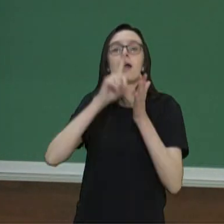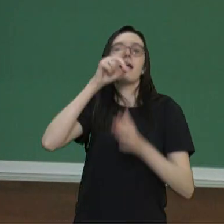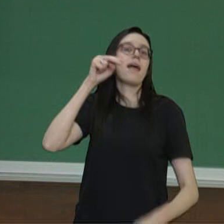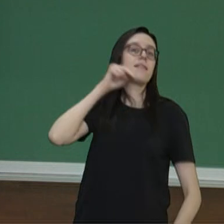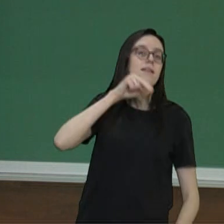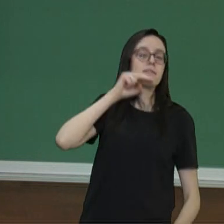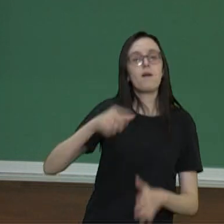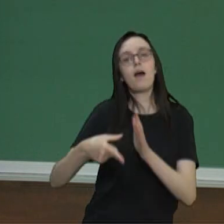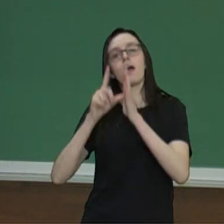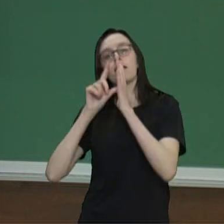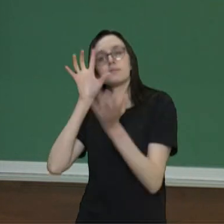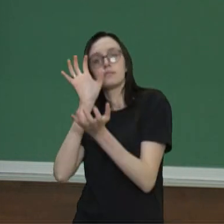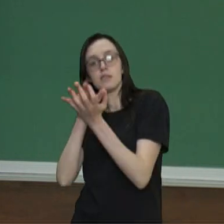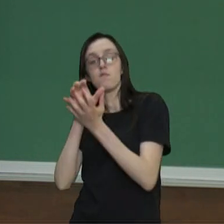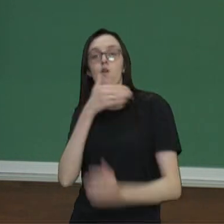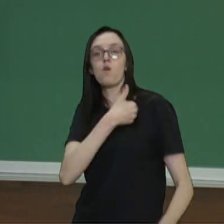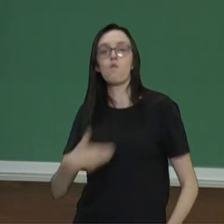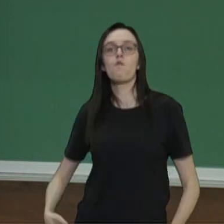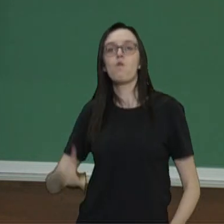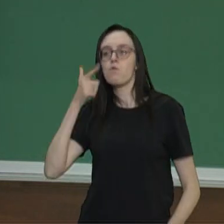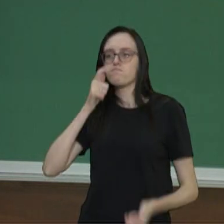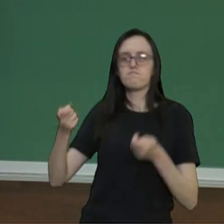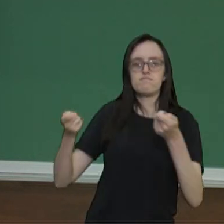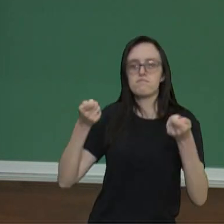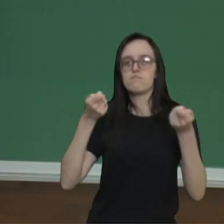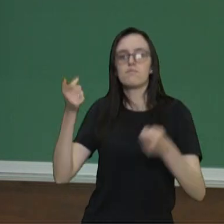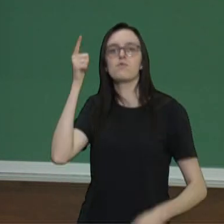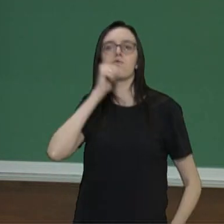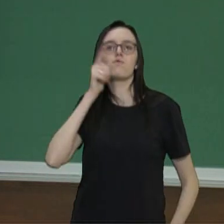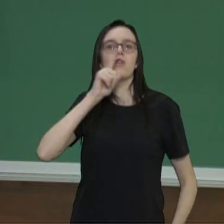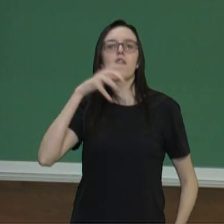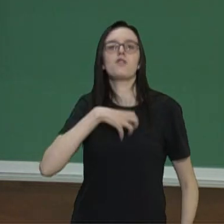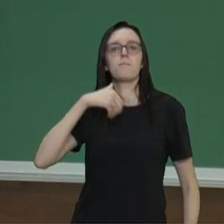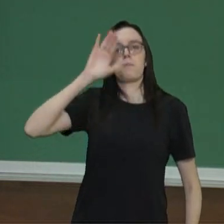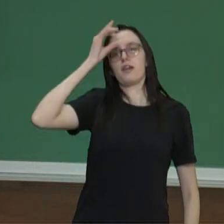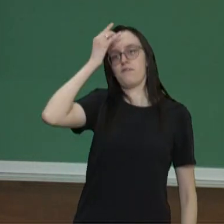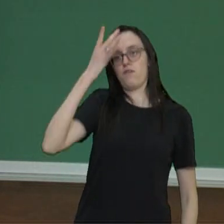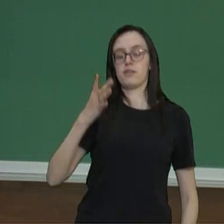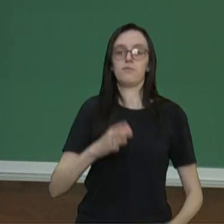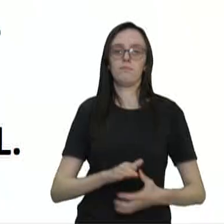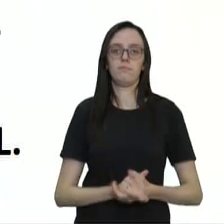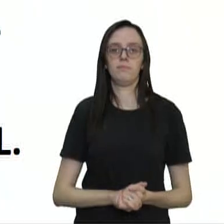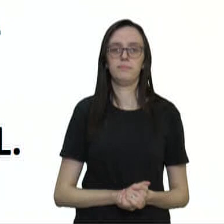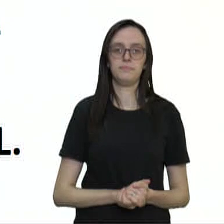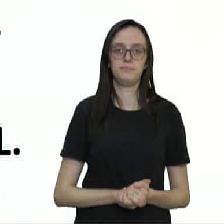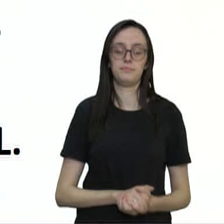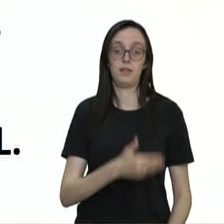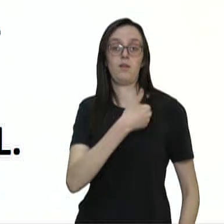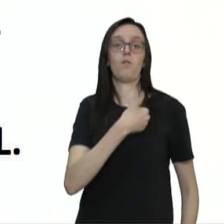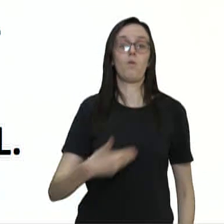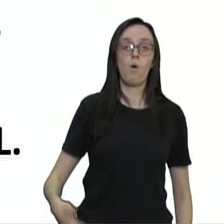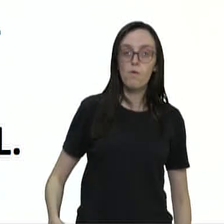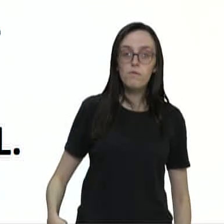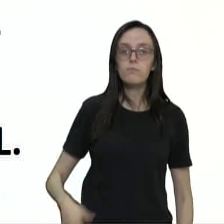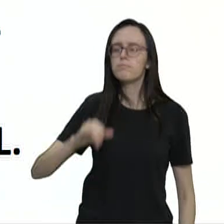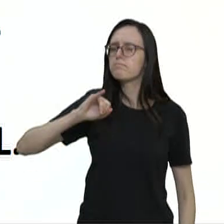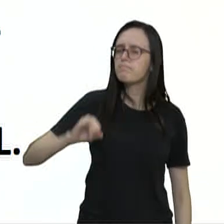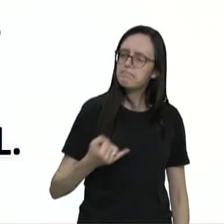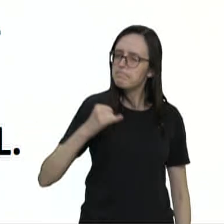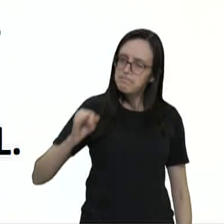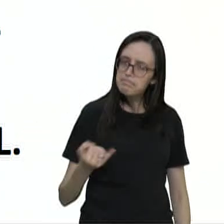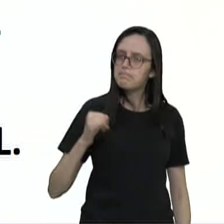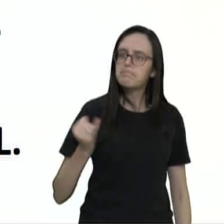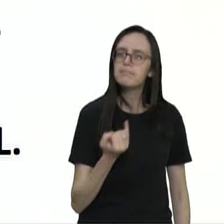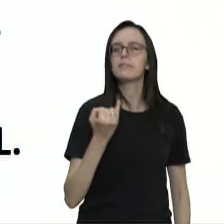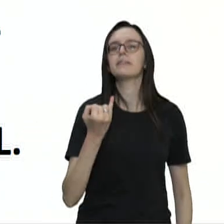Natal e Recife, então o governo conseguiu coordenar as ações de uma maneira mais fácil. O governo